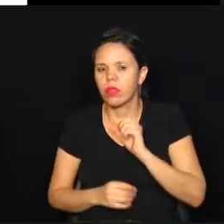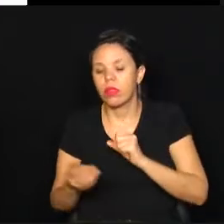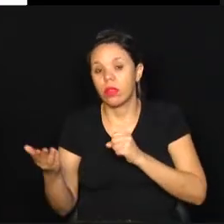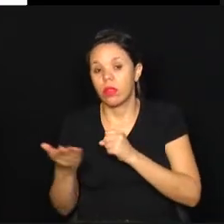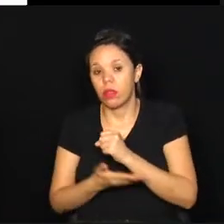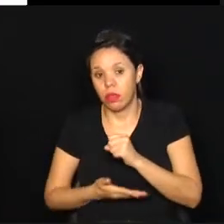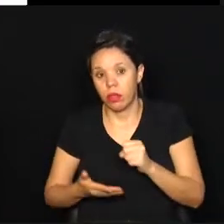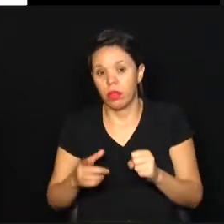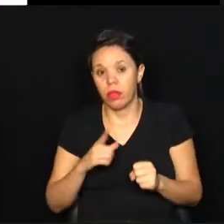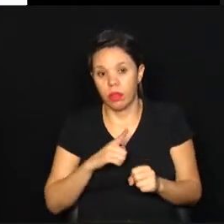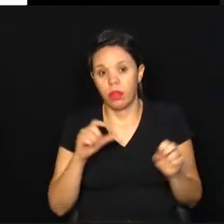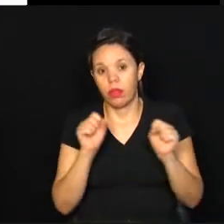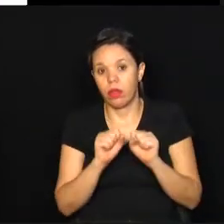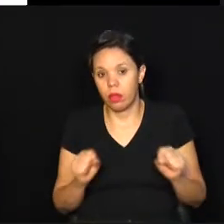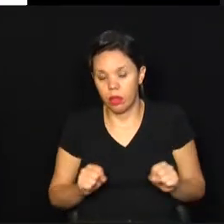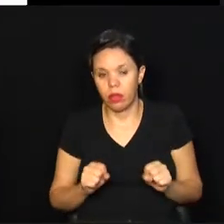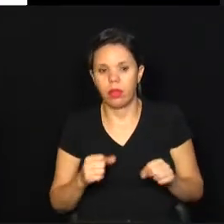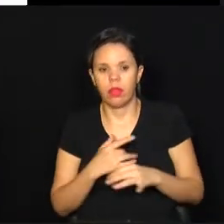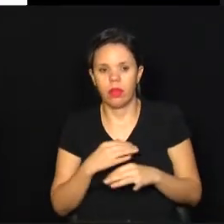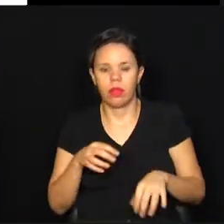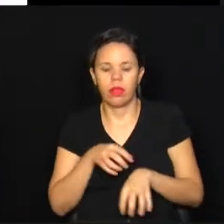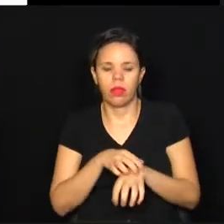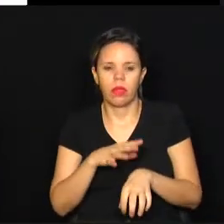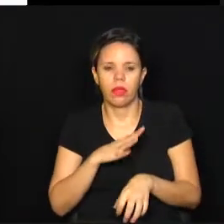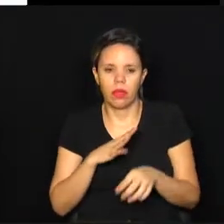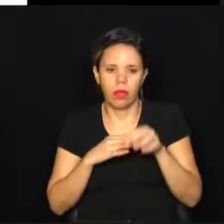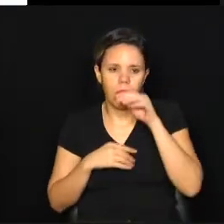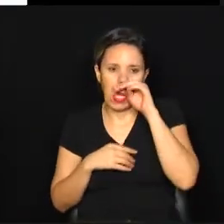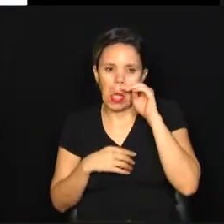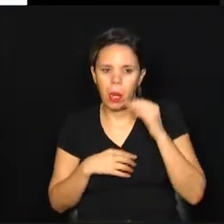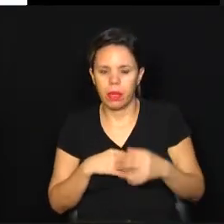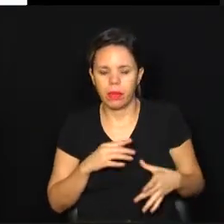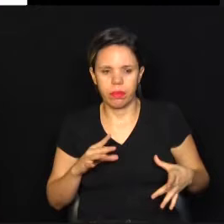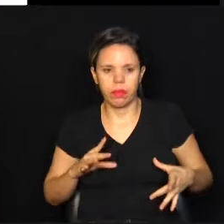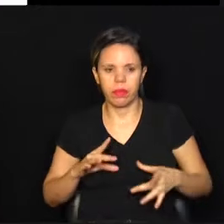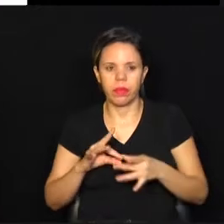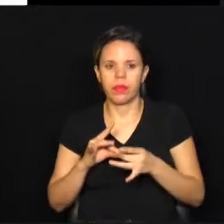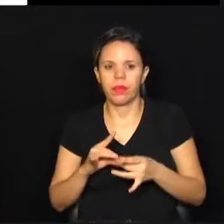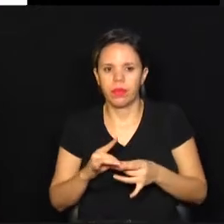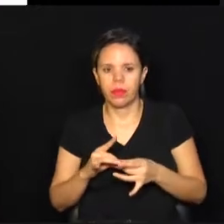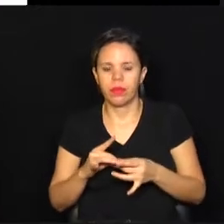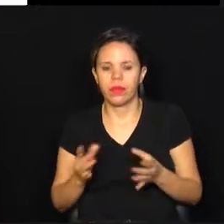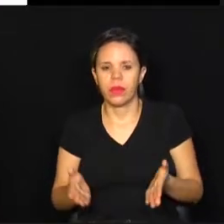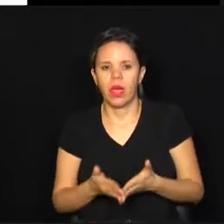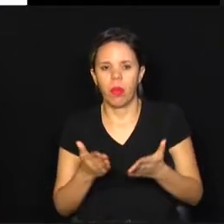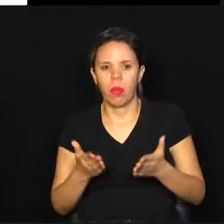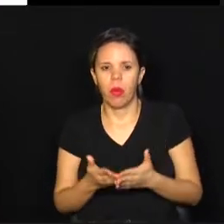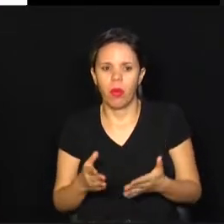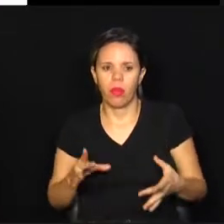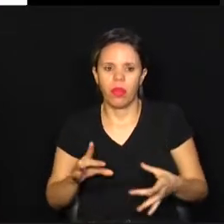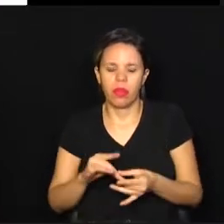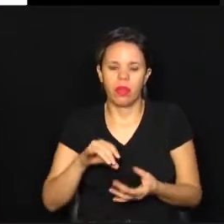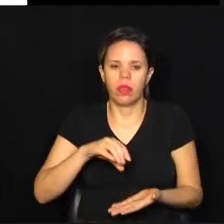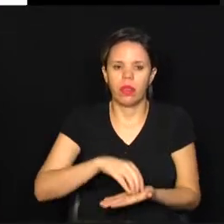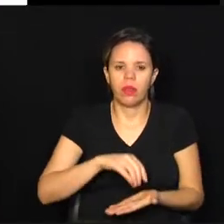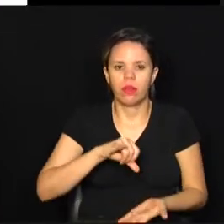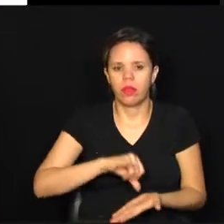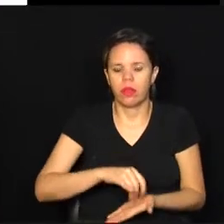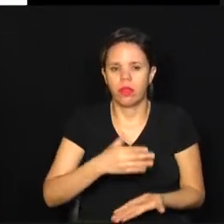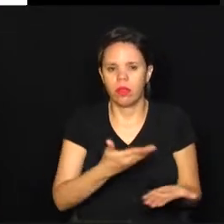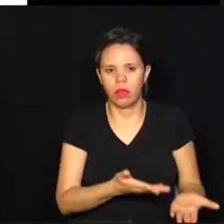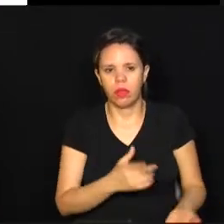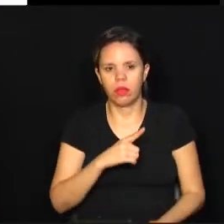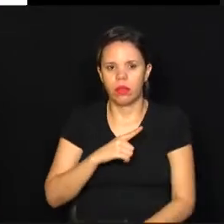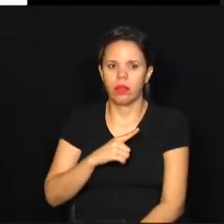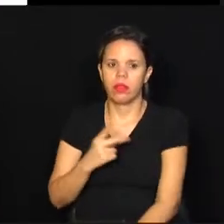Basicamente, a gente tem um sistema radial de transporte na nossa cidade, que liga a periferia ao centro, né? Então, a gente tem aqui